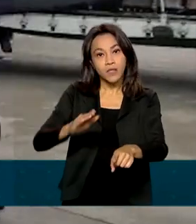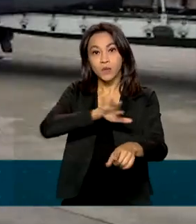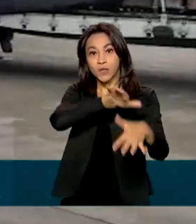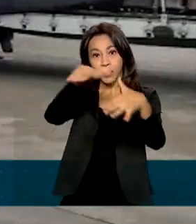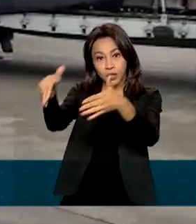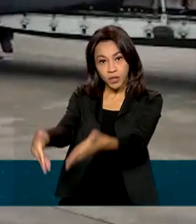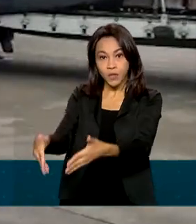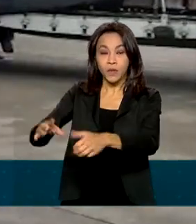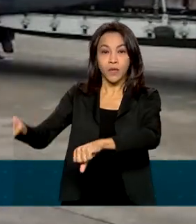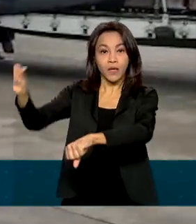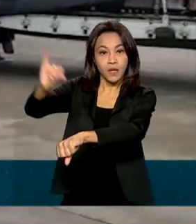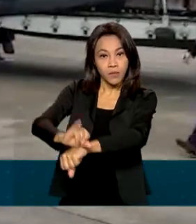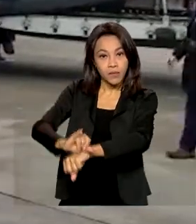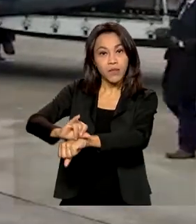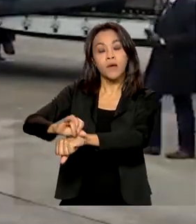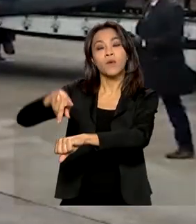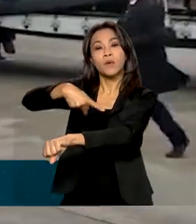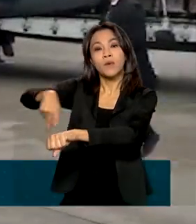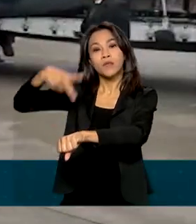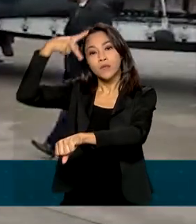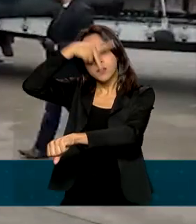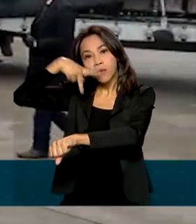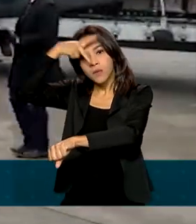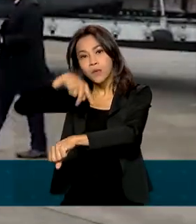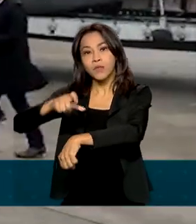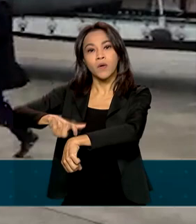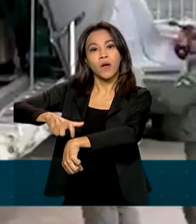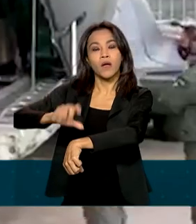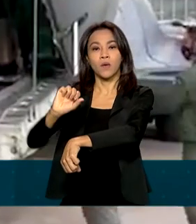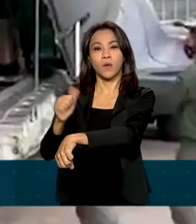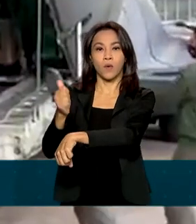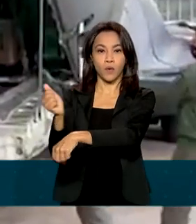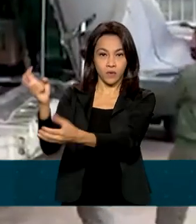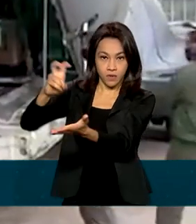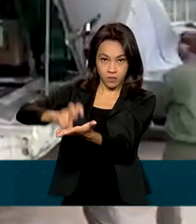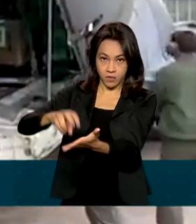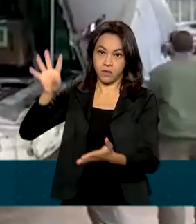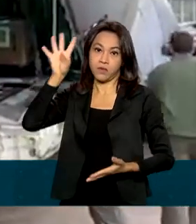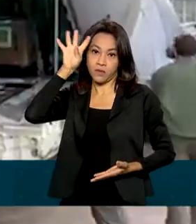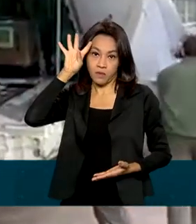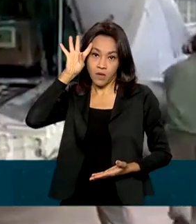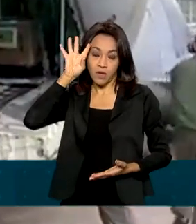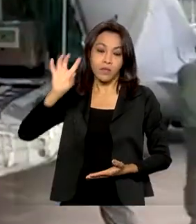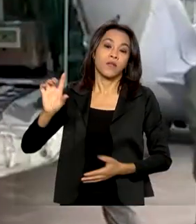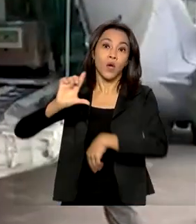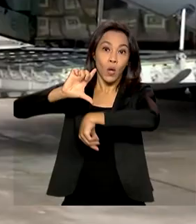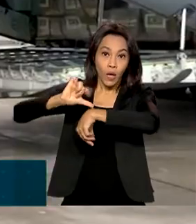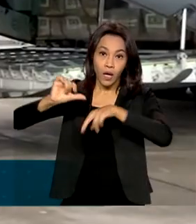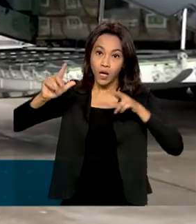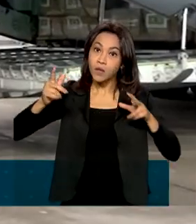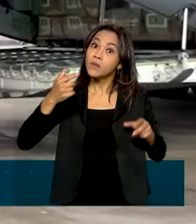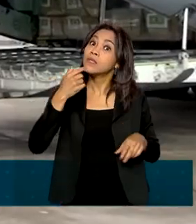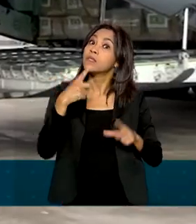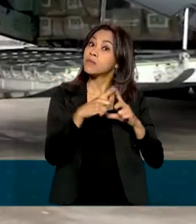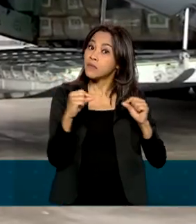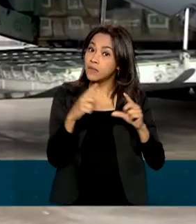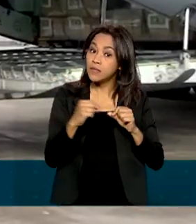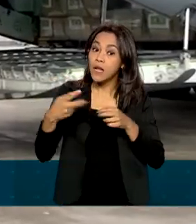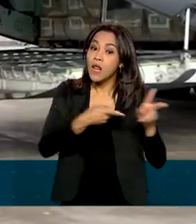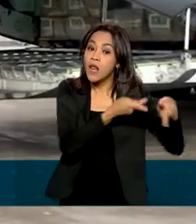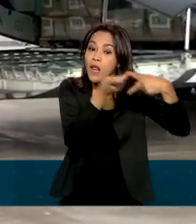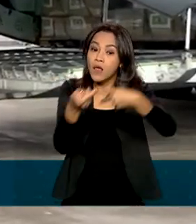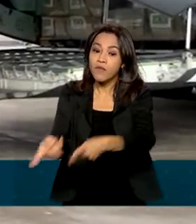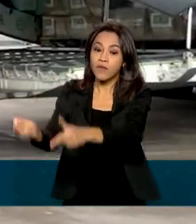à Varsóvia, capital da Polônia, por volta das 11h da manhã desta quarta-feira, horário de Brasília, levando mais de